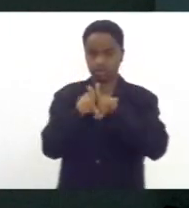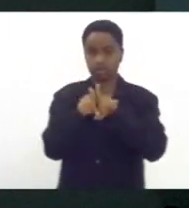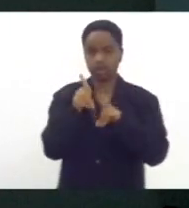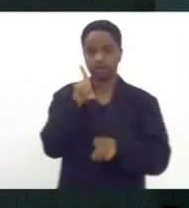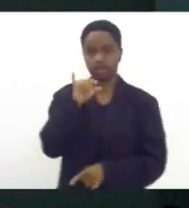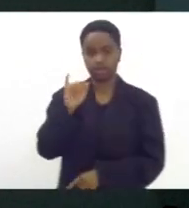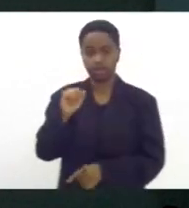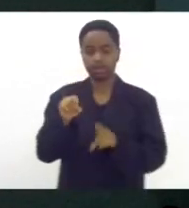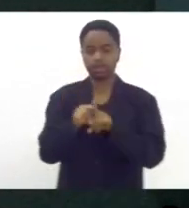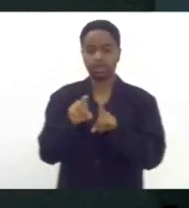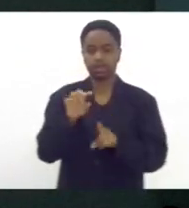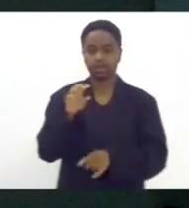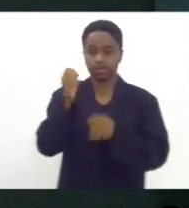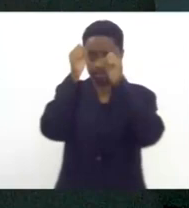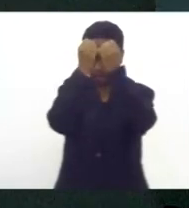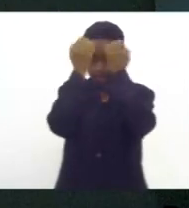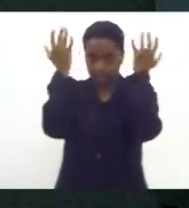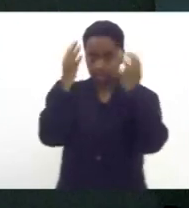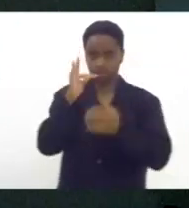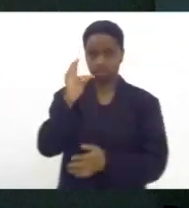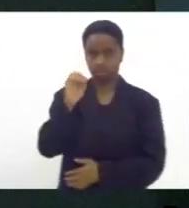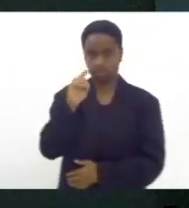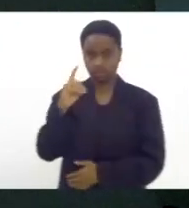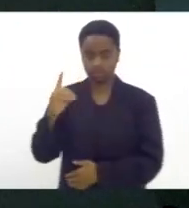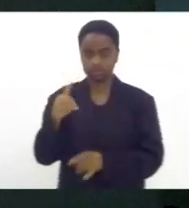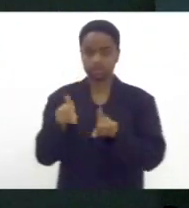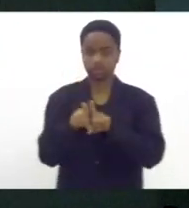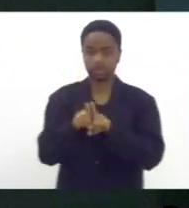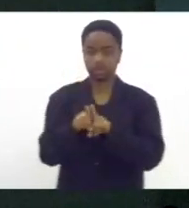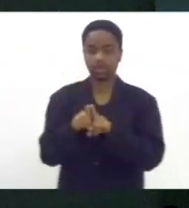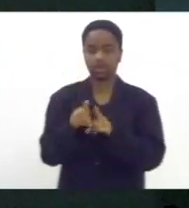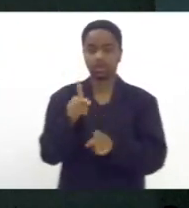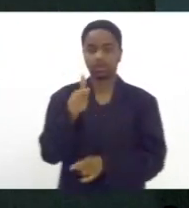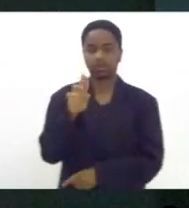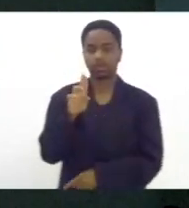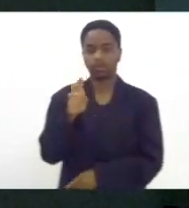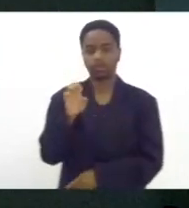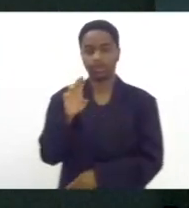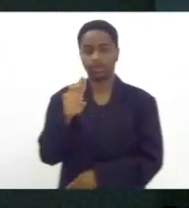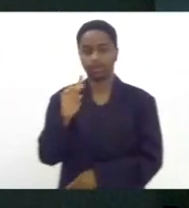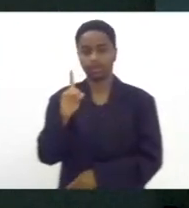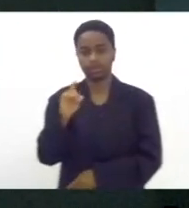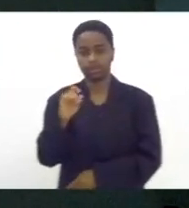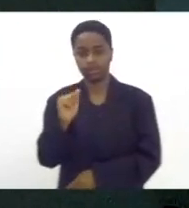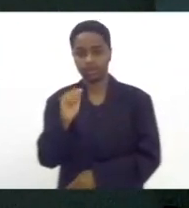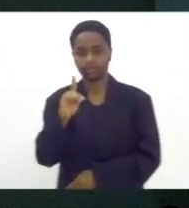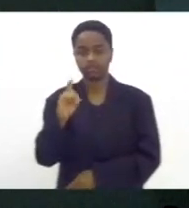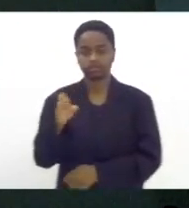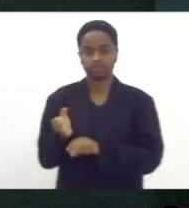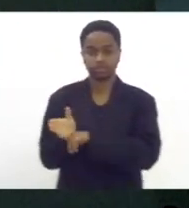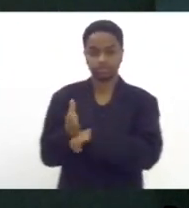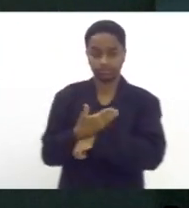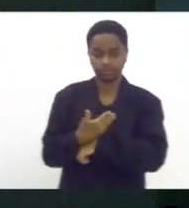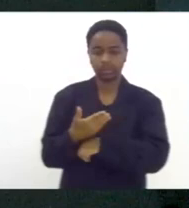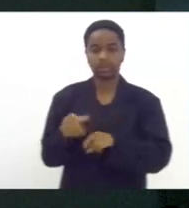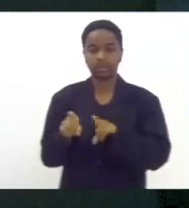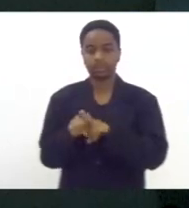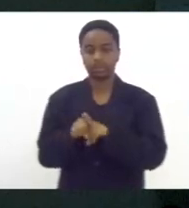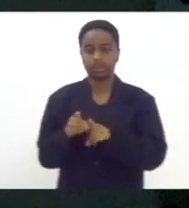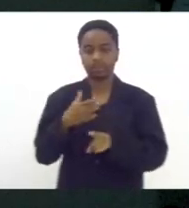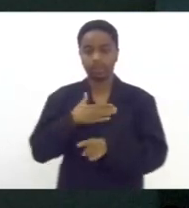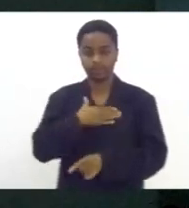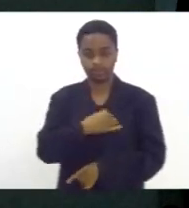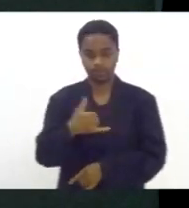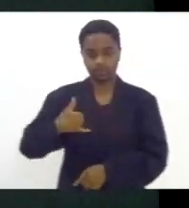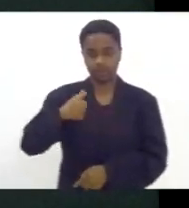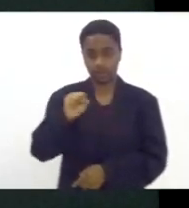Tod puberdade precoce a minha filha Aos 8 anos ainda faz uso de fralda e eu posso provar que a